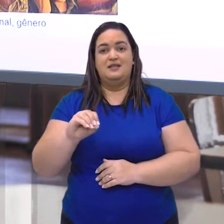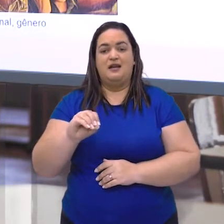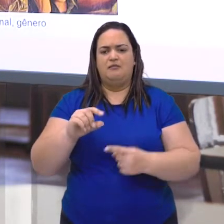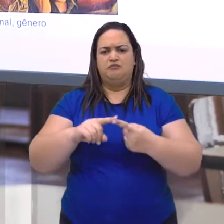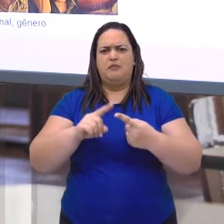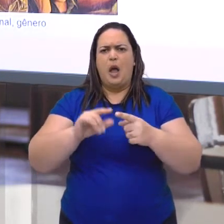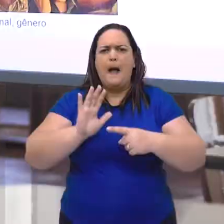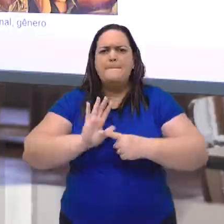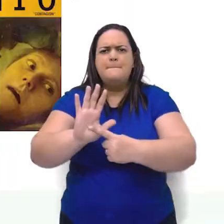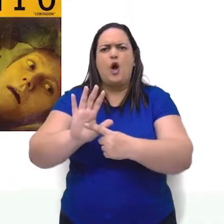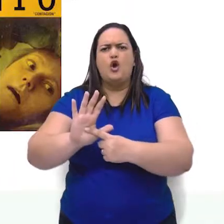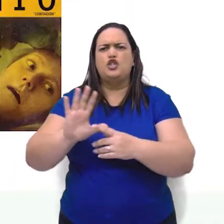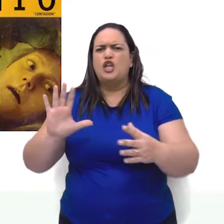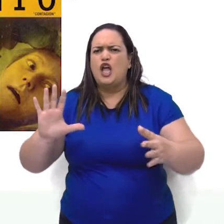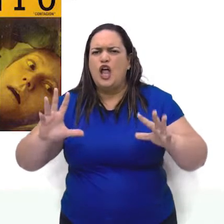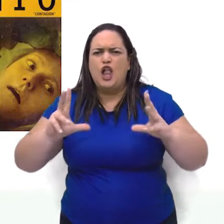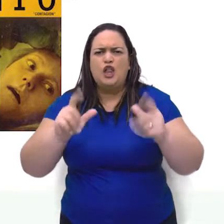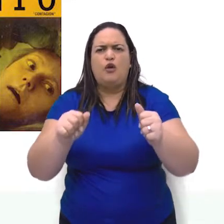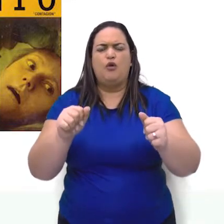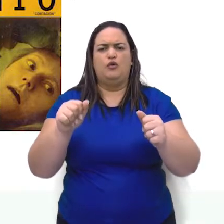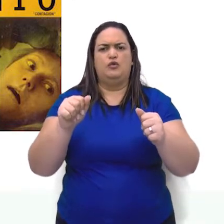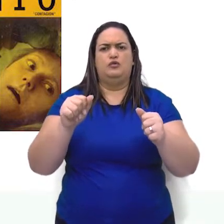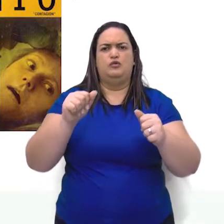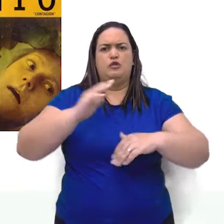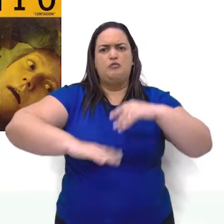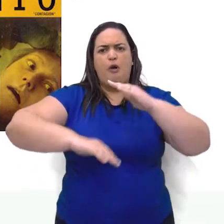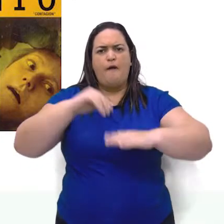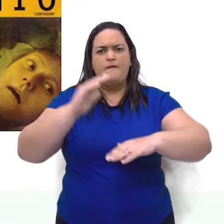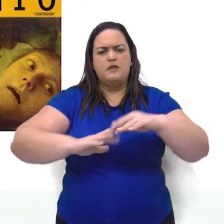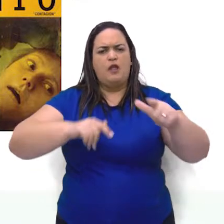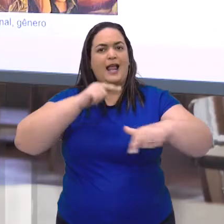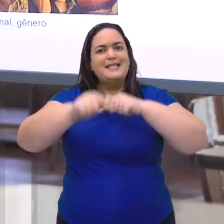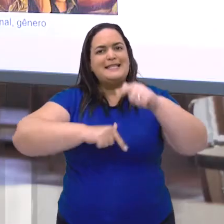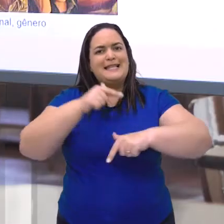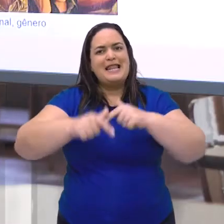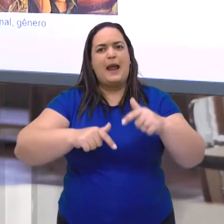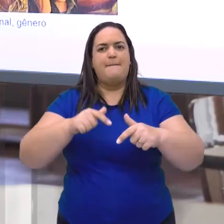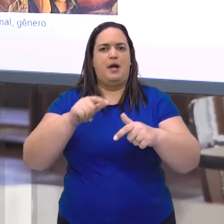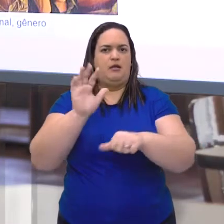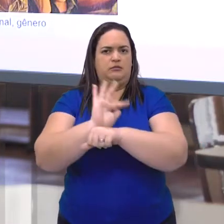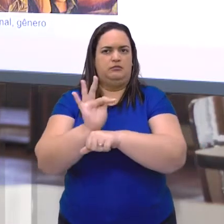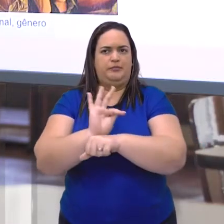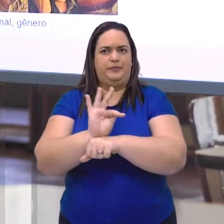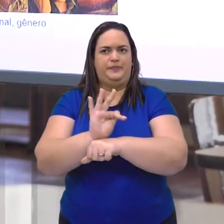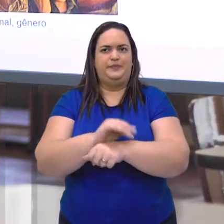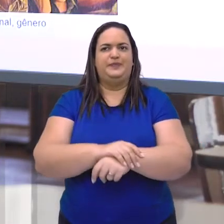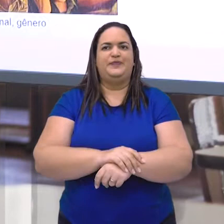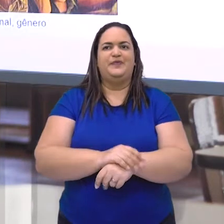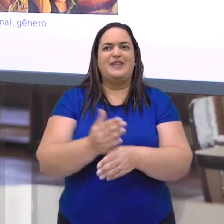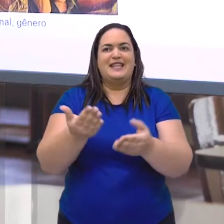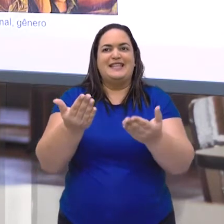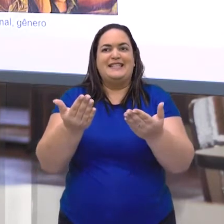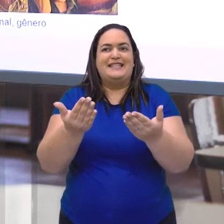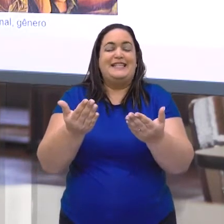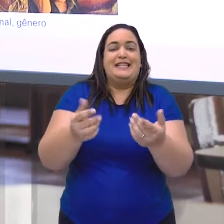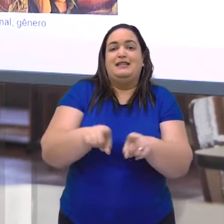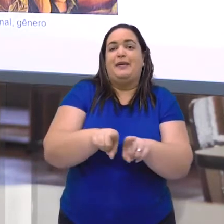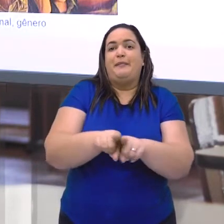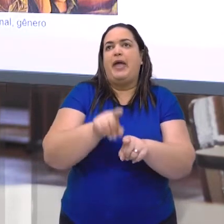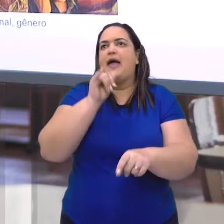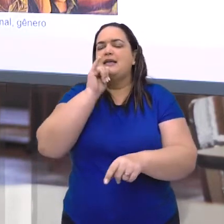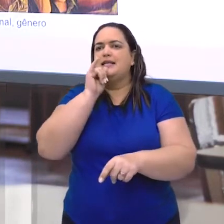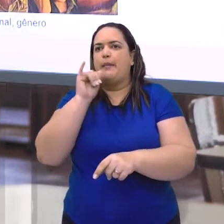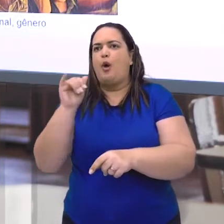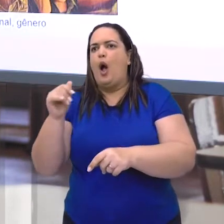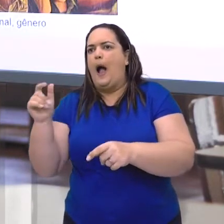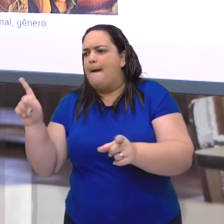neste filme. O roteiro, produção, música, né? Quem é que está trabalhando nessa sequência do